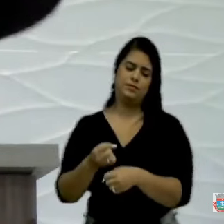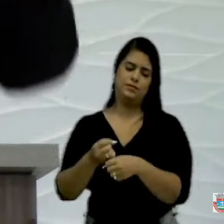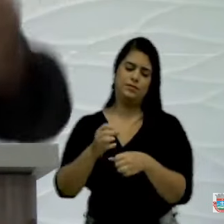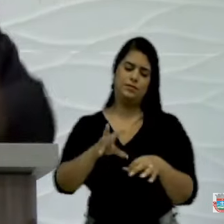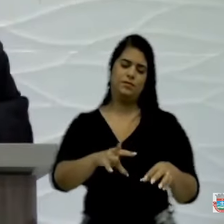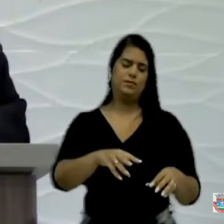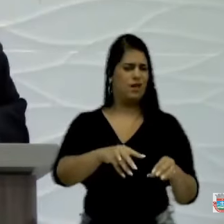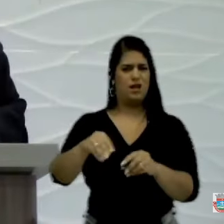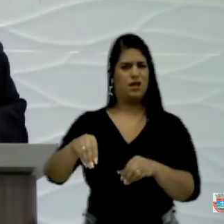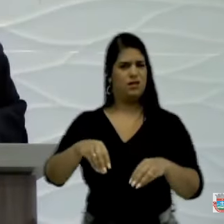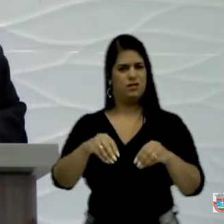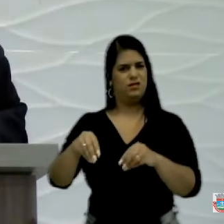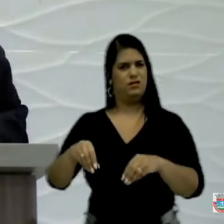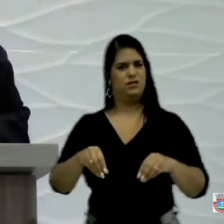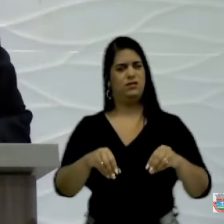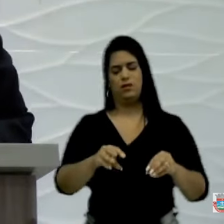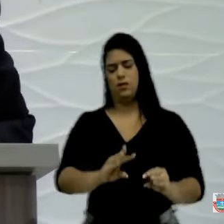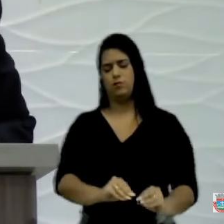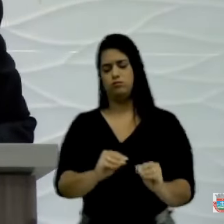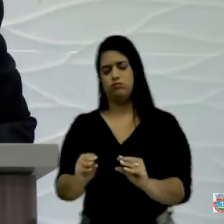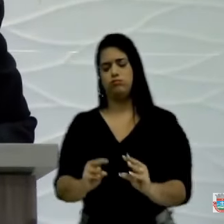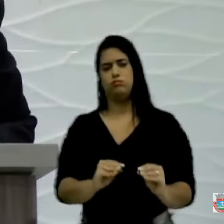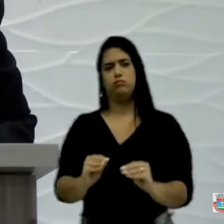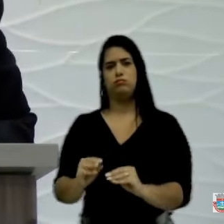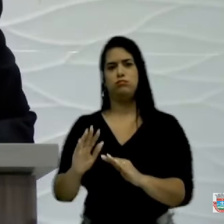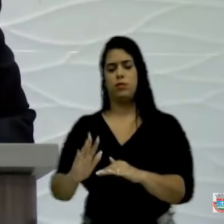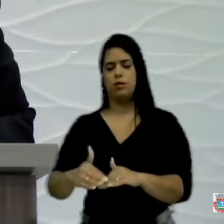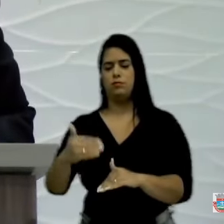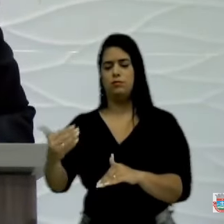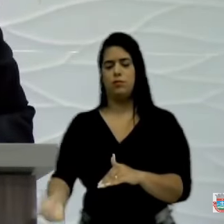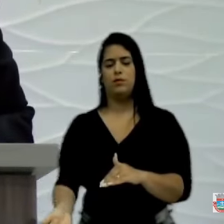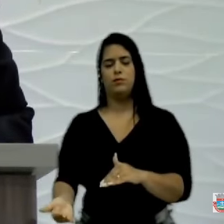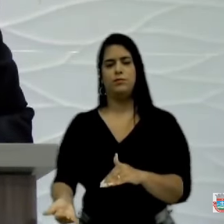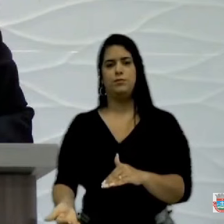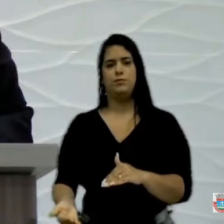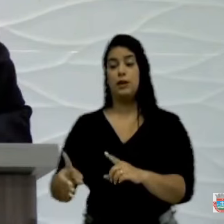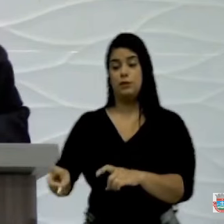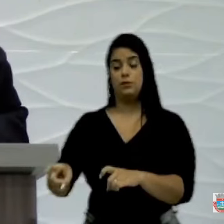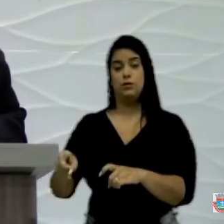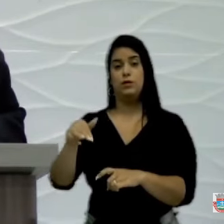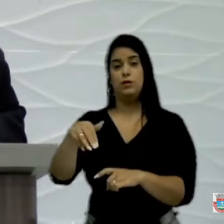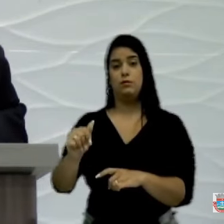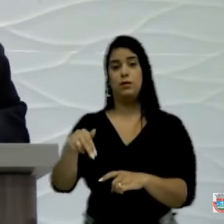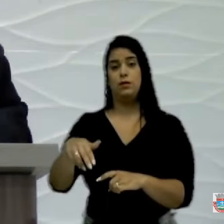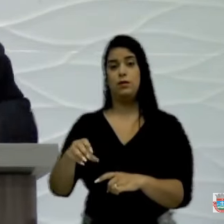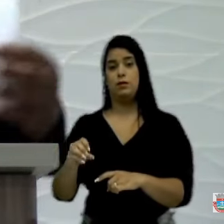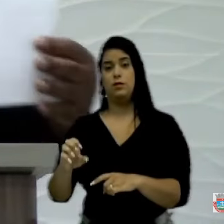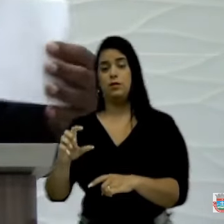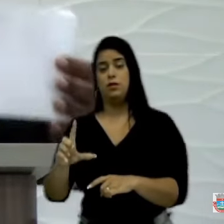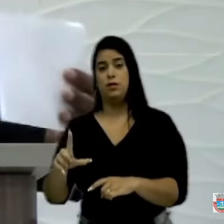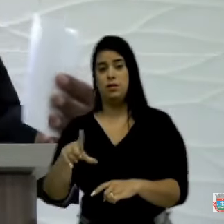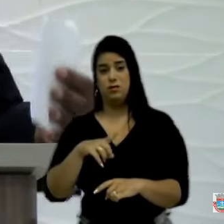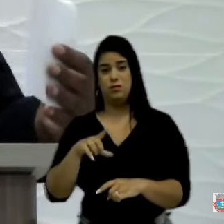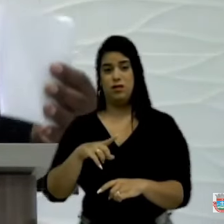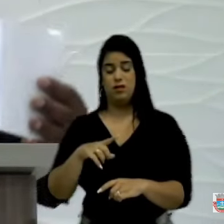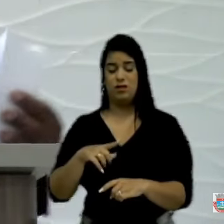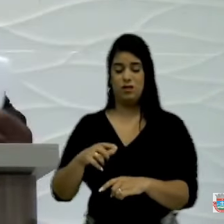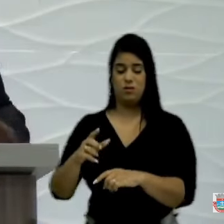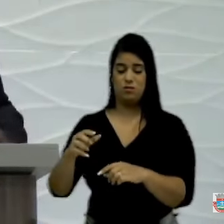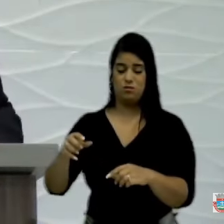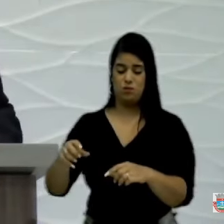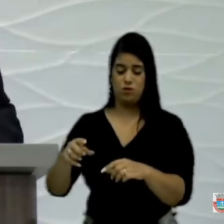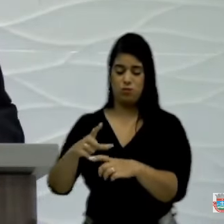embaixo, aonde era a fazenda de Manuel Olímpio, tem uma poça d'água lá, quando chove,